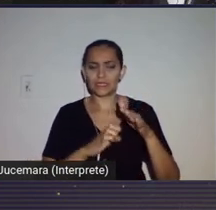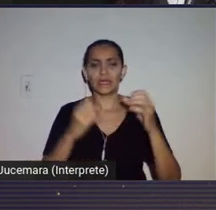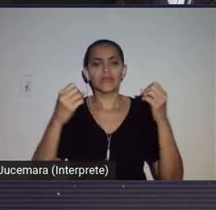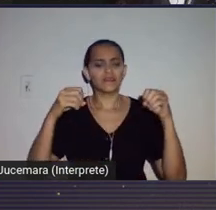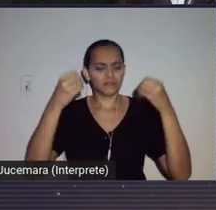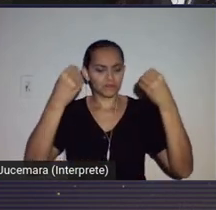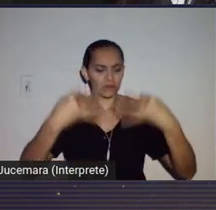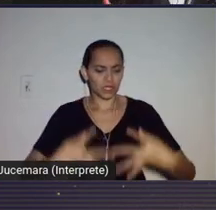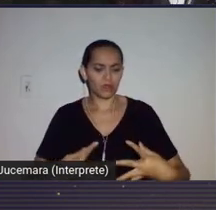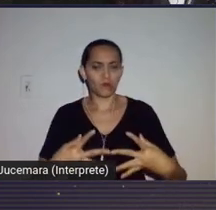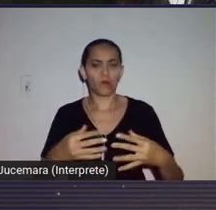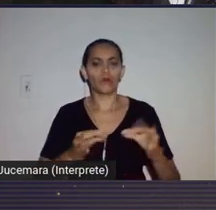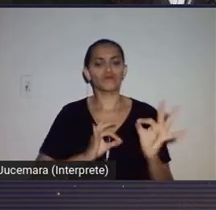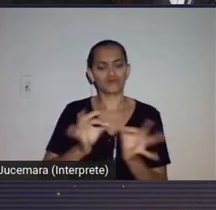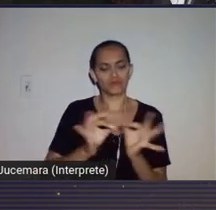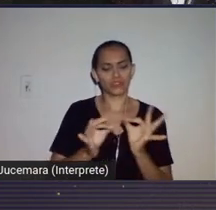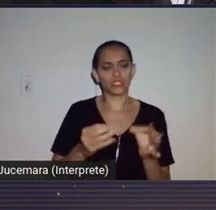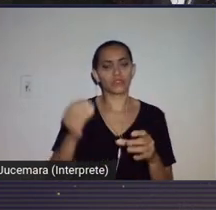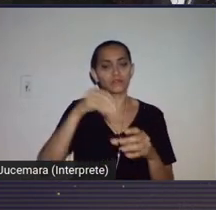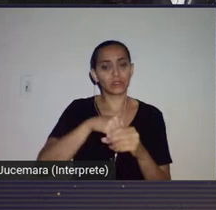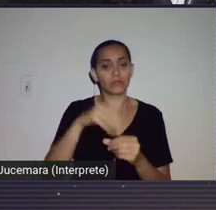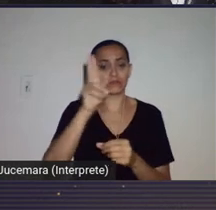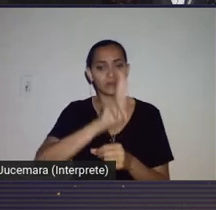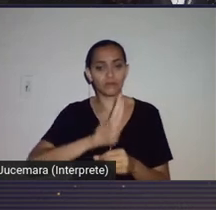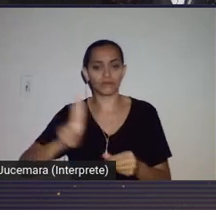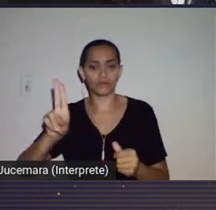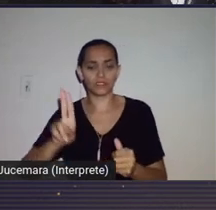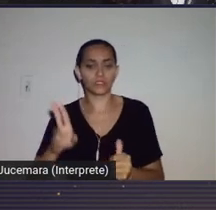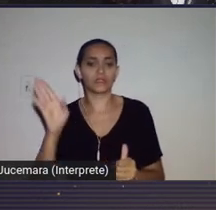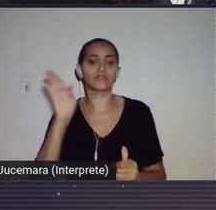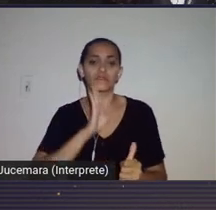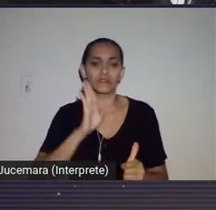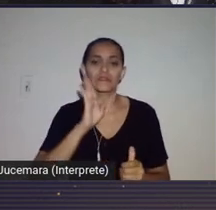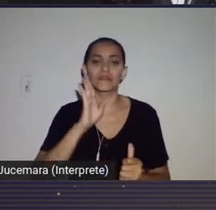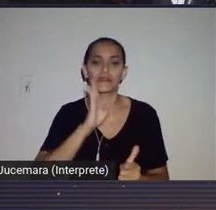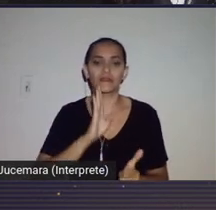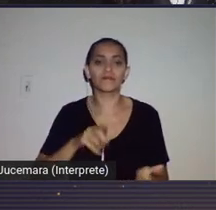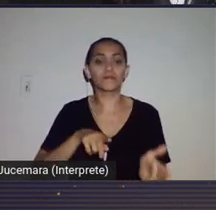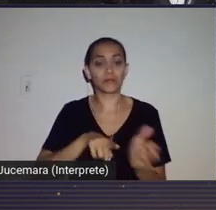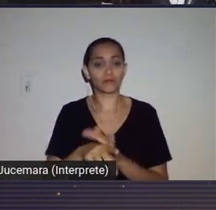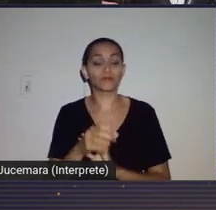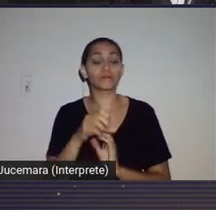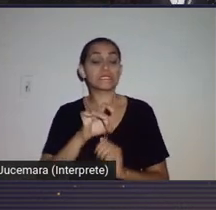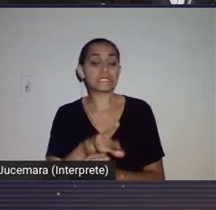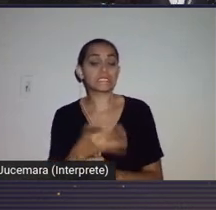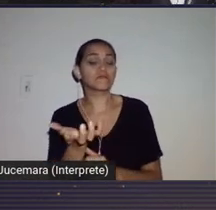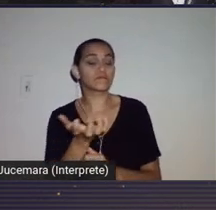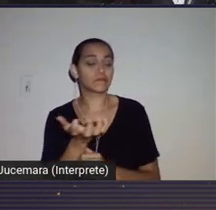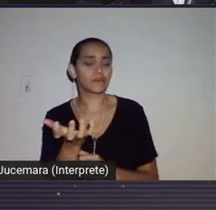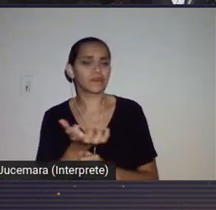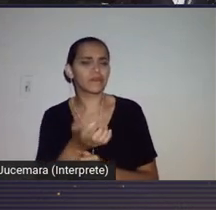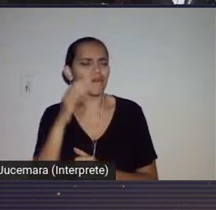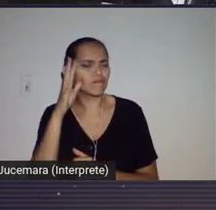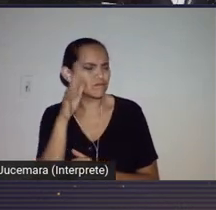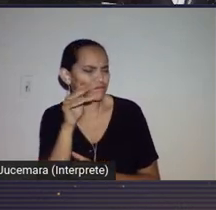da universidade, achou muito legal e perguntou se eu não tinha interesse. Eu disse, claro.